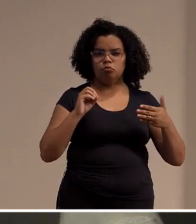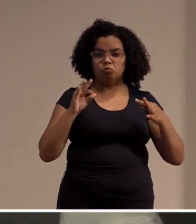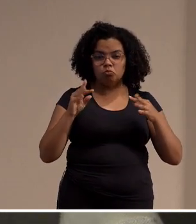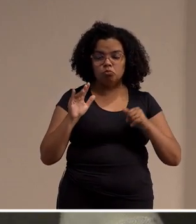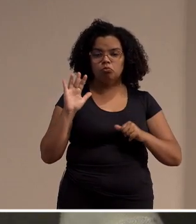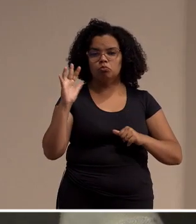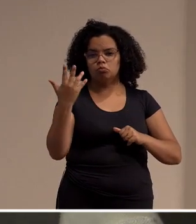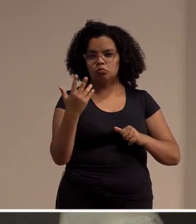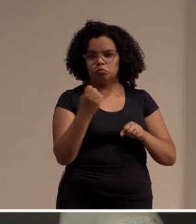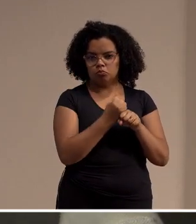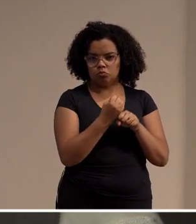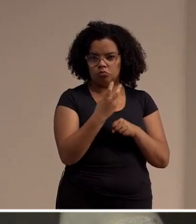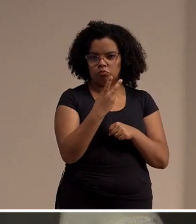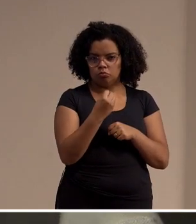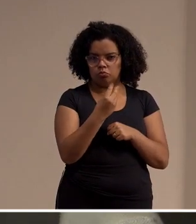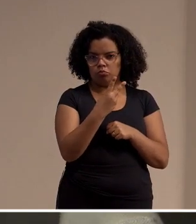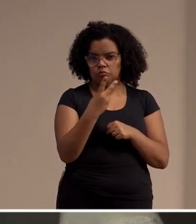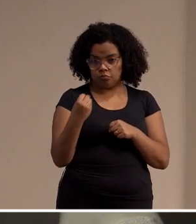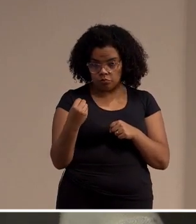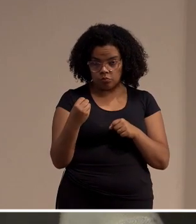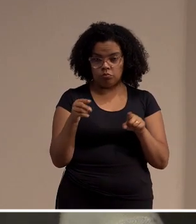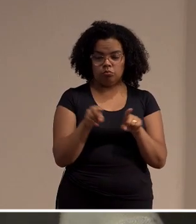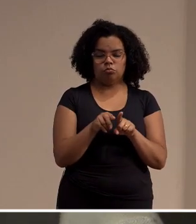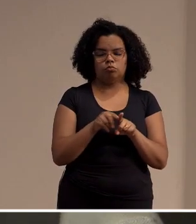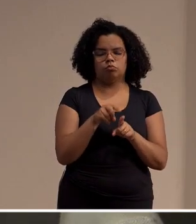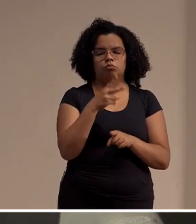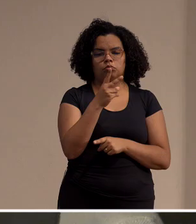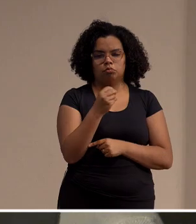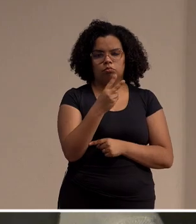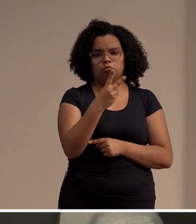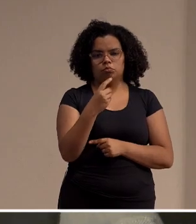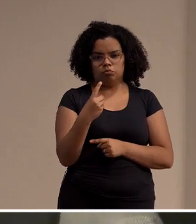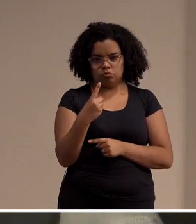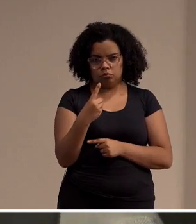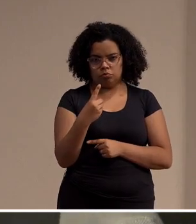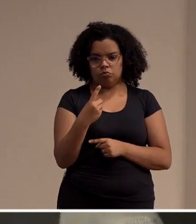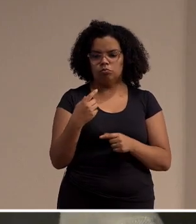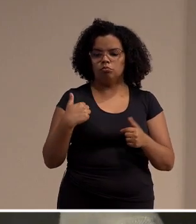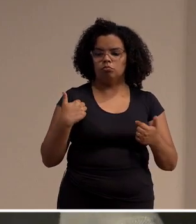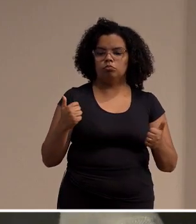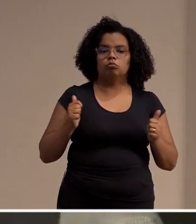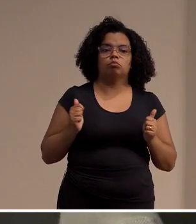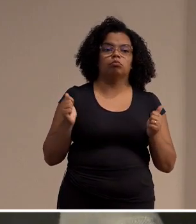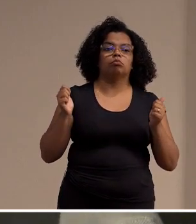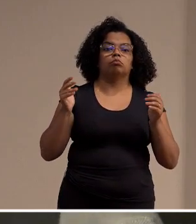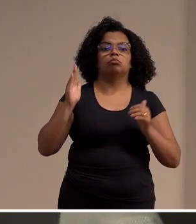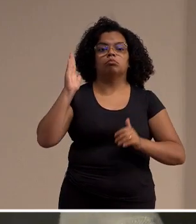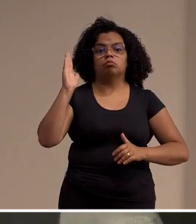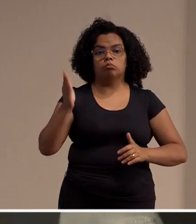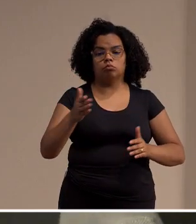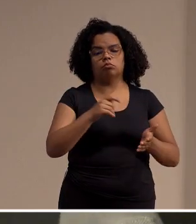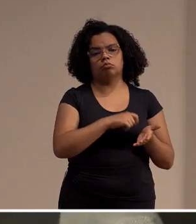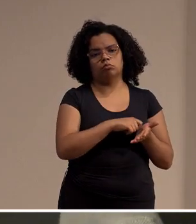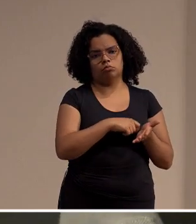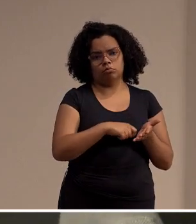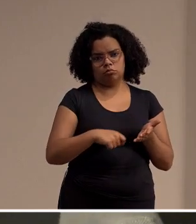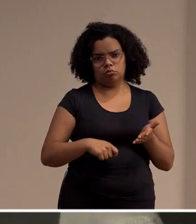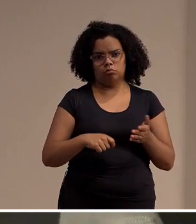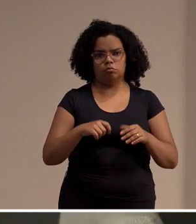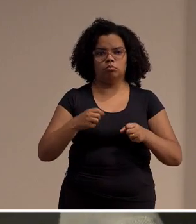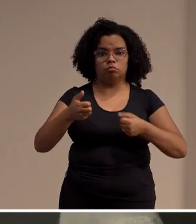2020 e 2021, a incerteza toda, O Riso dos Atos era um livro que eu já tinha escrito e que tratava